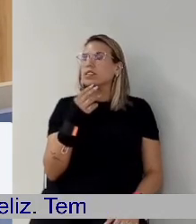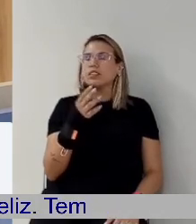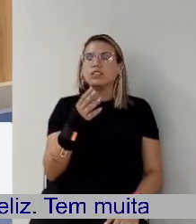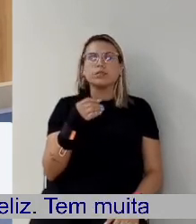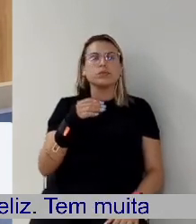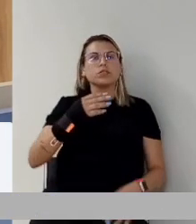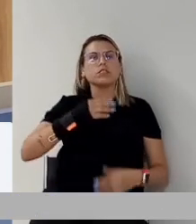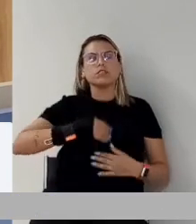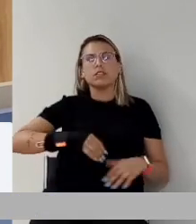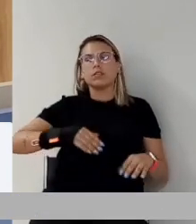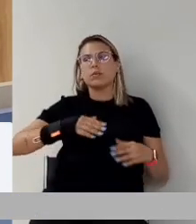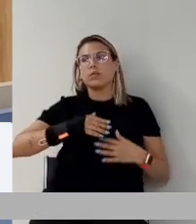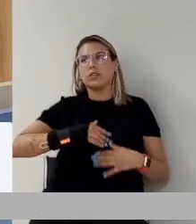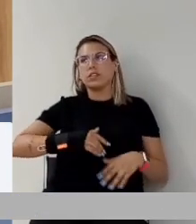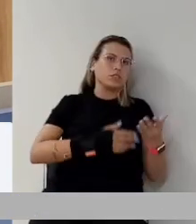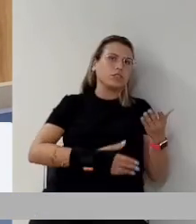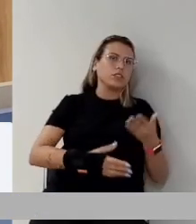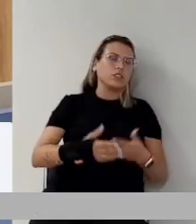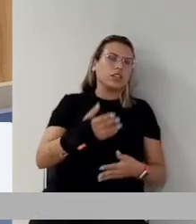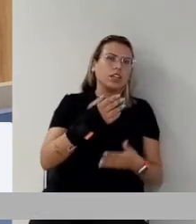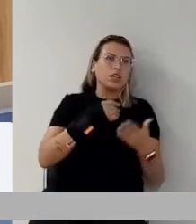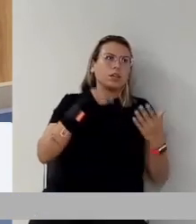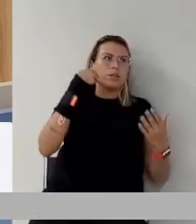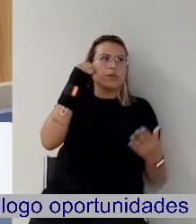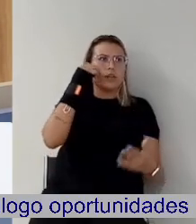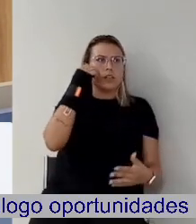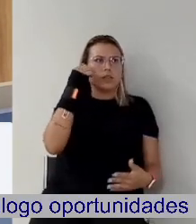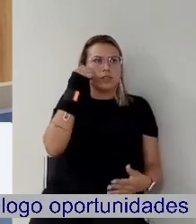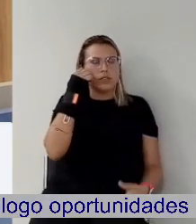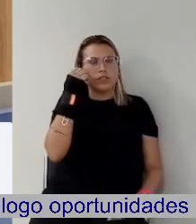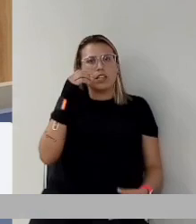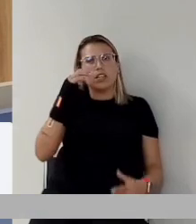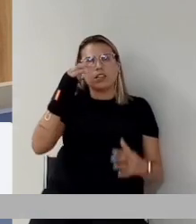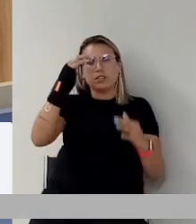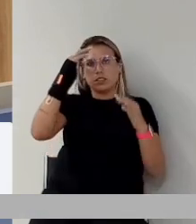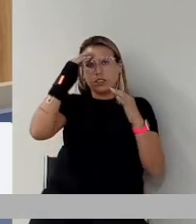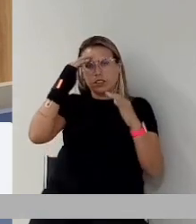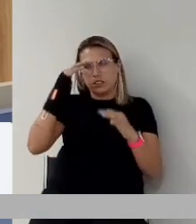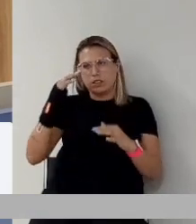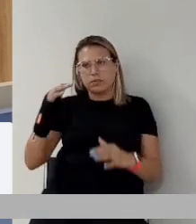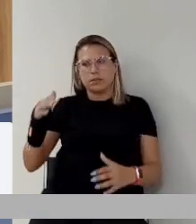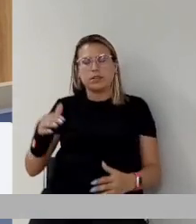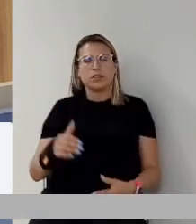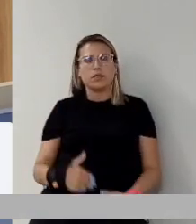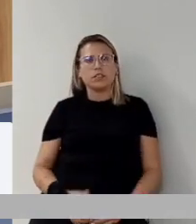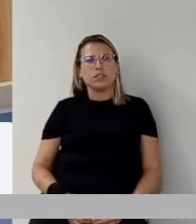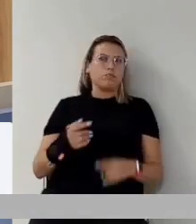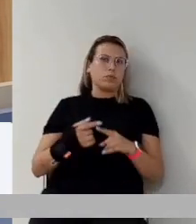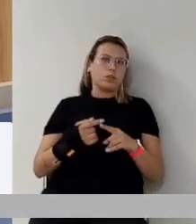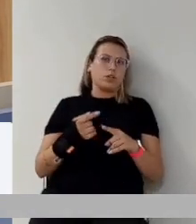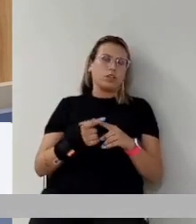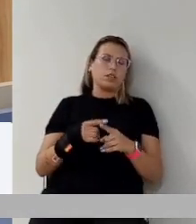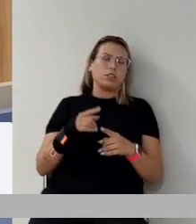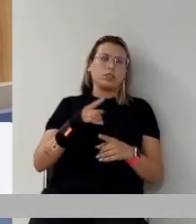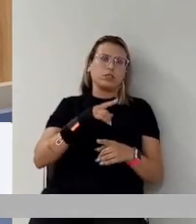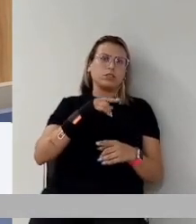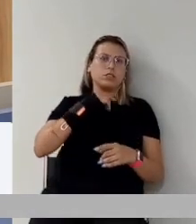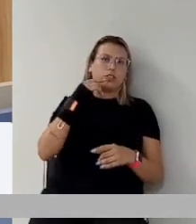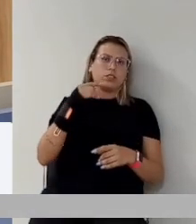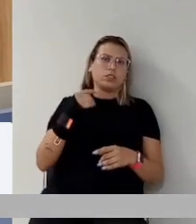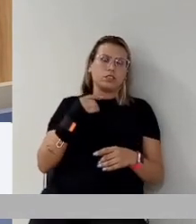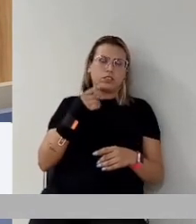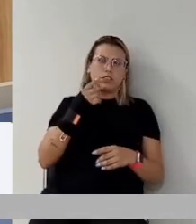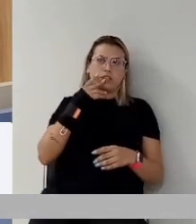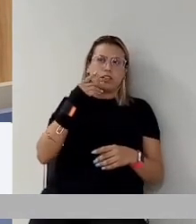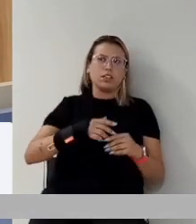tranquilidade muito diálogo oportunidades respeito principalmente porque não adianta nada eu chegar aqui e falar em